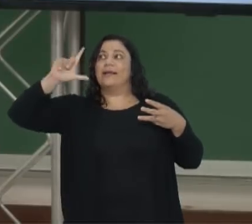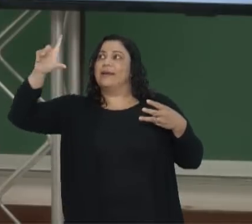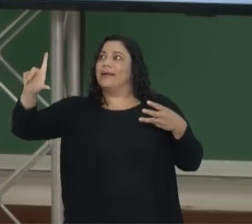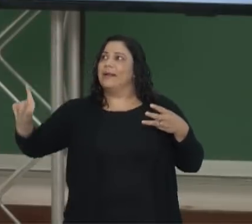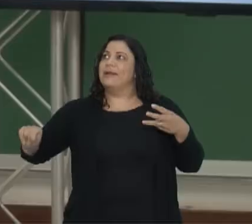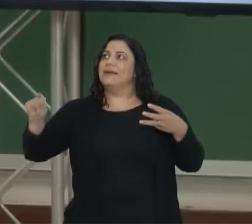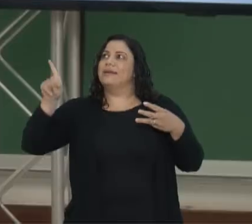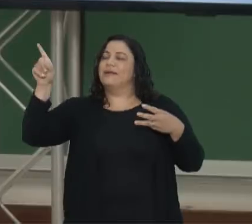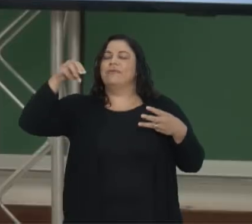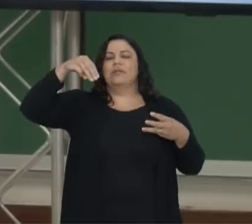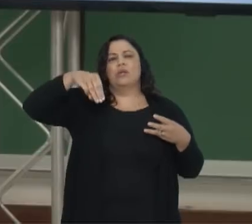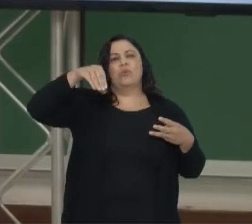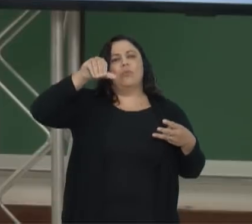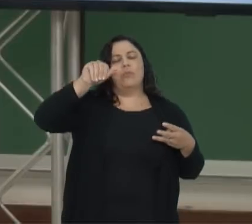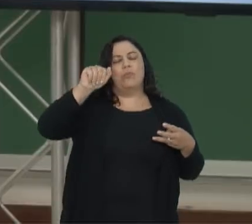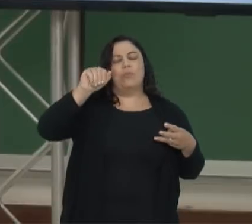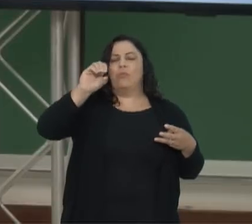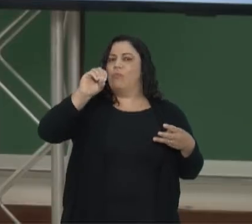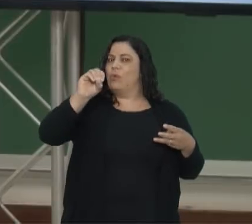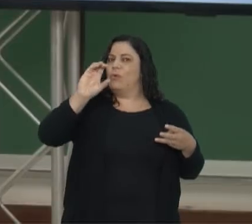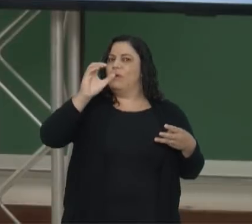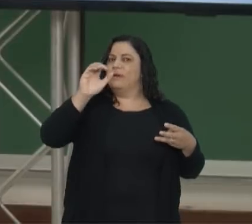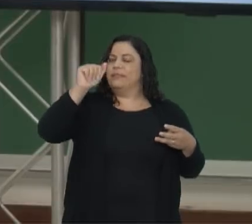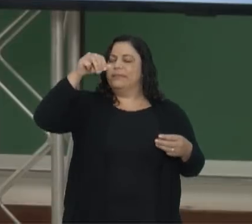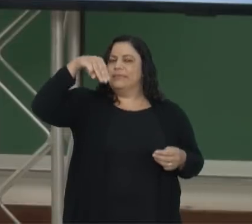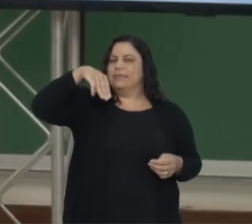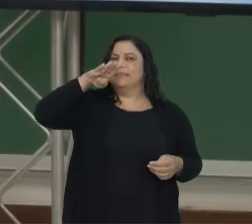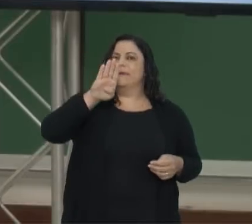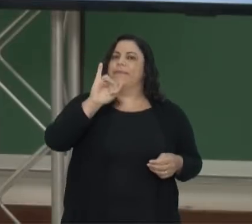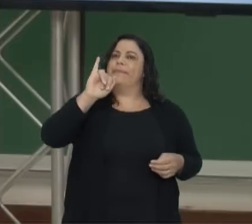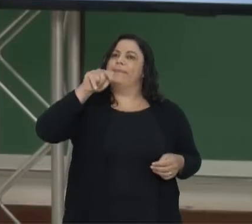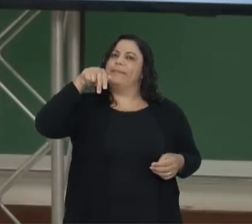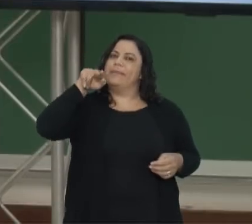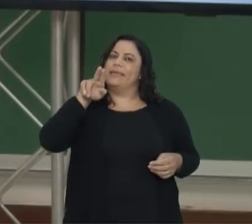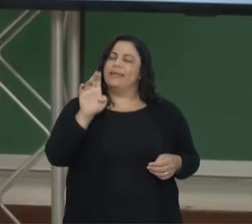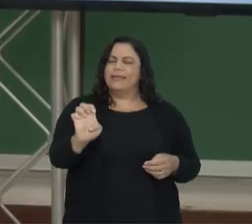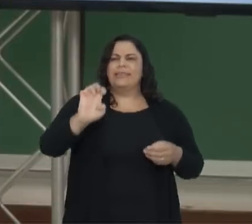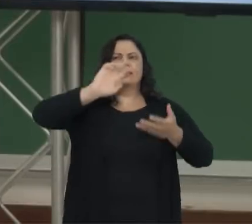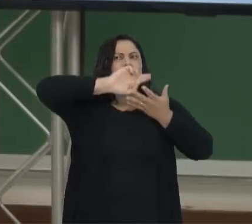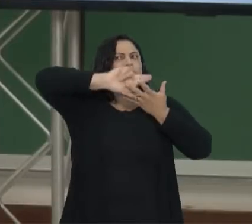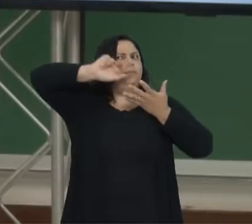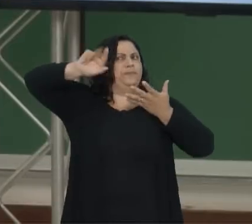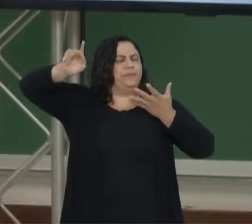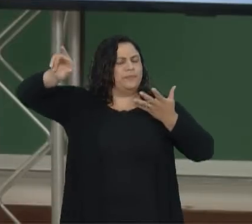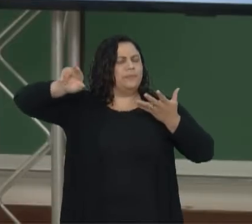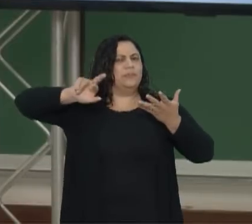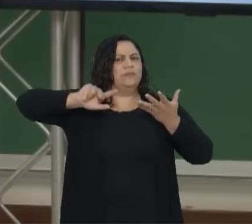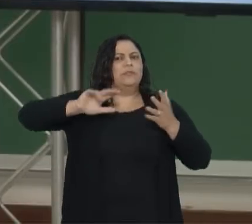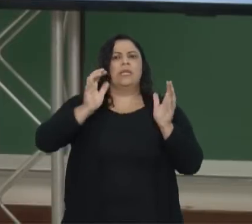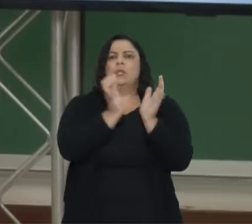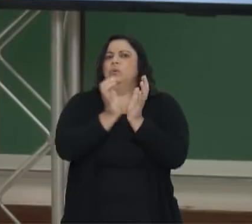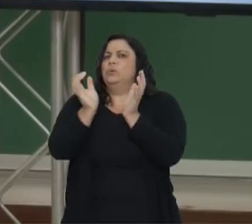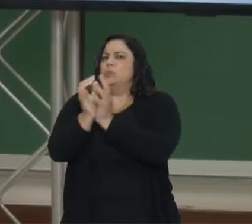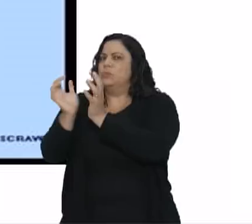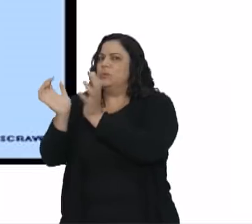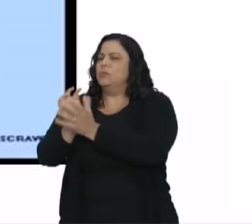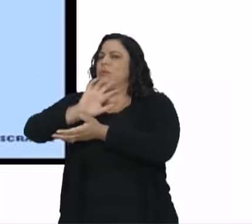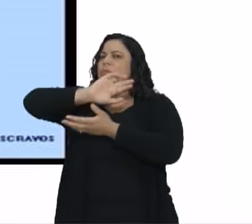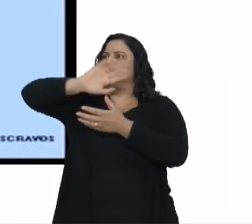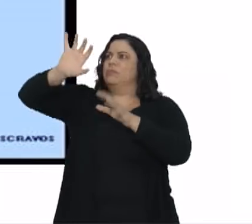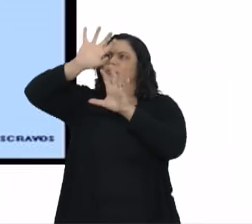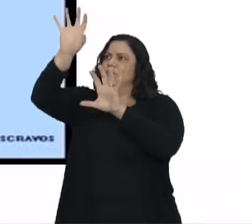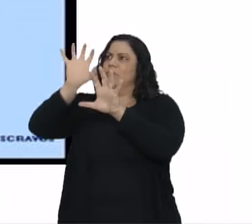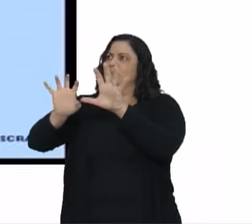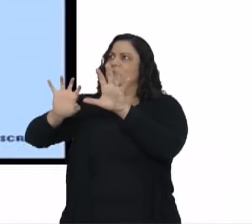de Moçambique para o Rio de Janeiro. Então foram diferentes grupos étnicos de diferentes regiões do